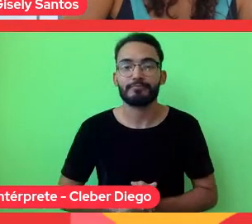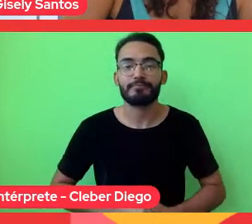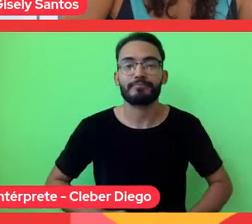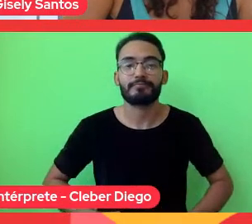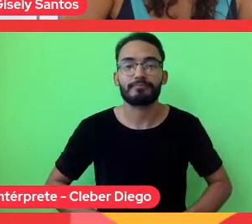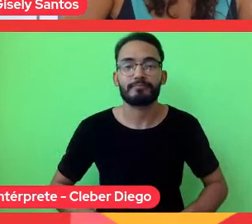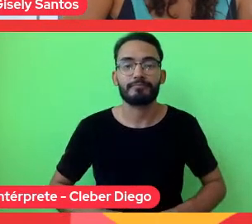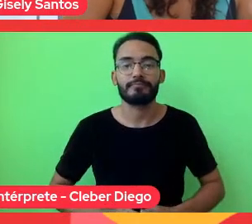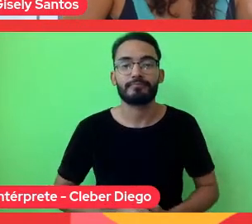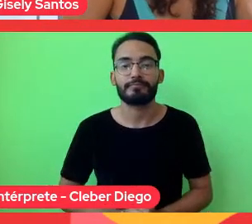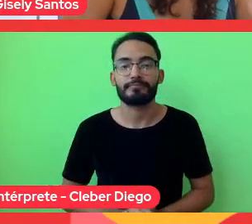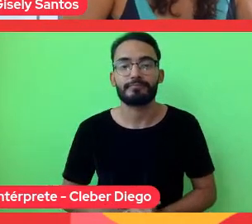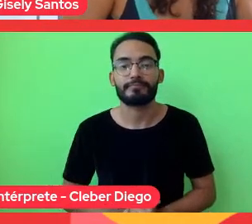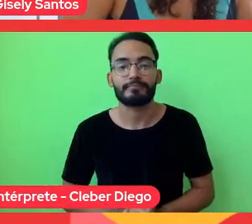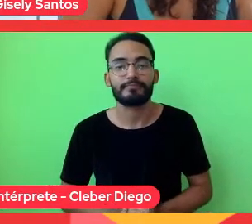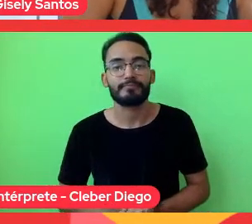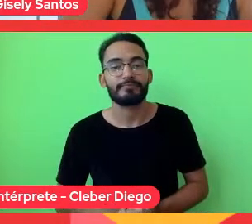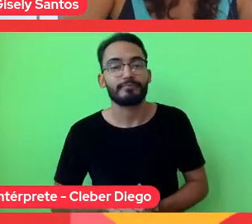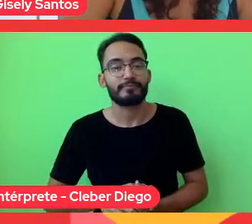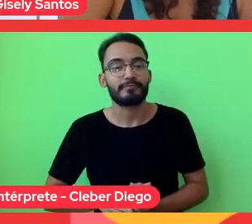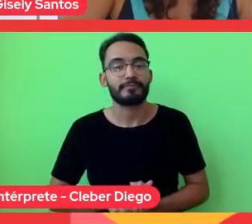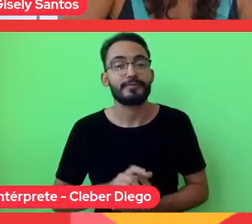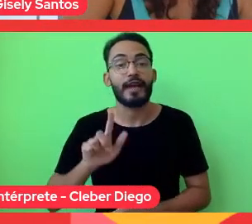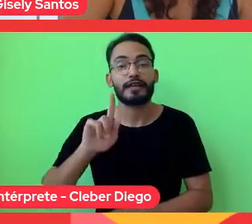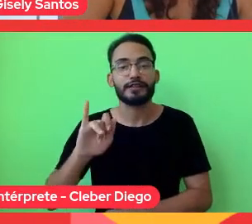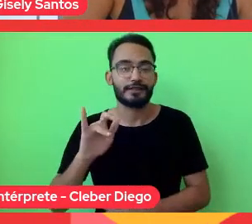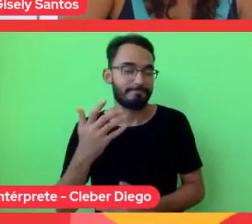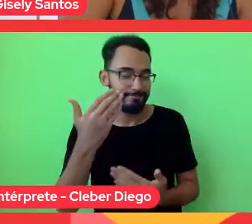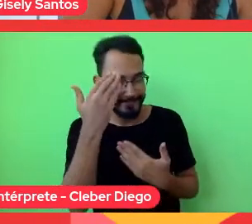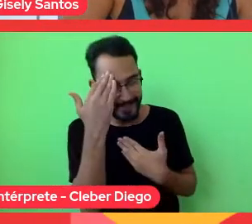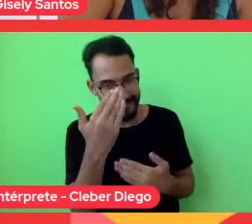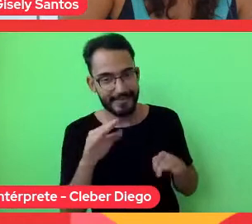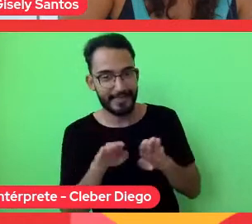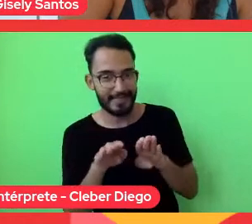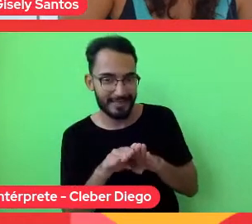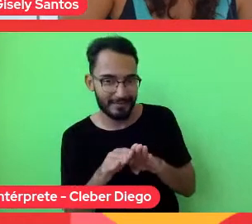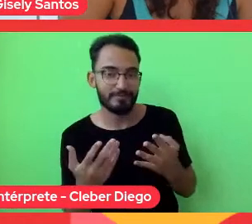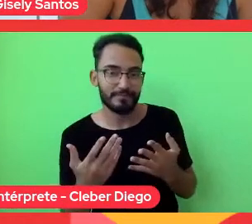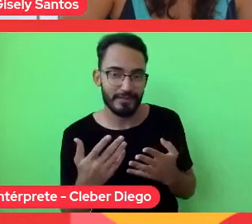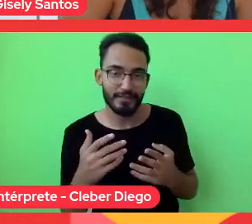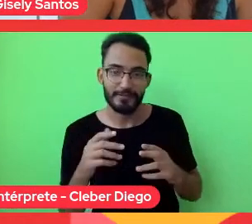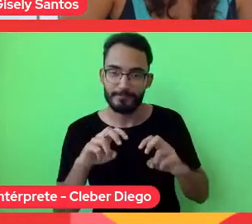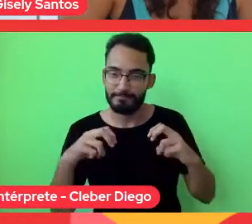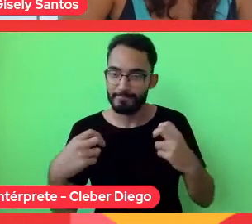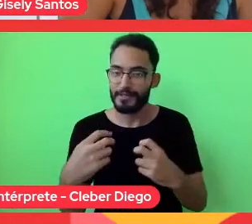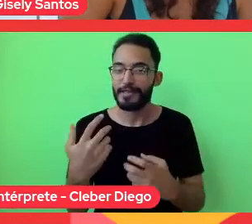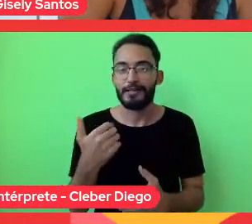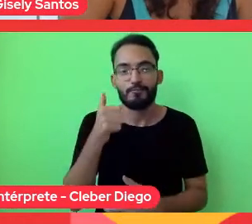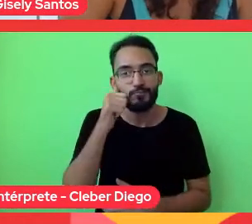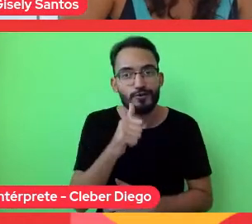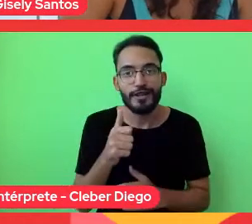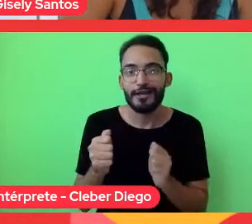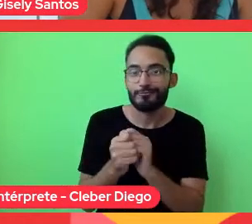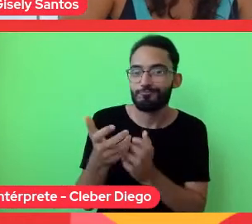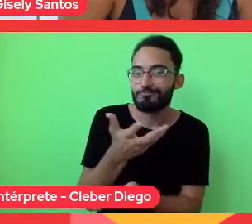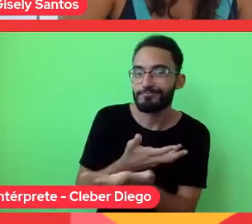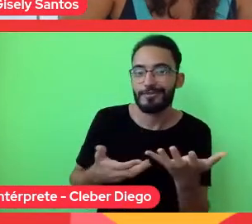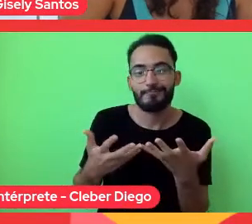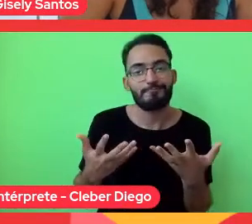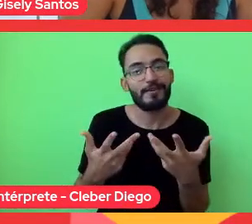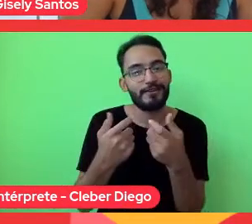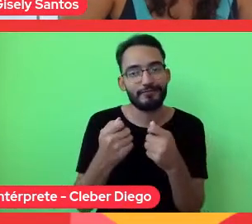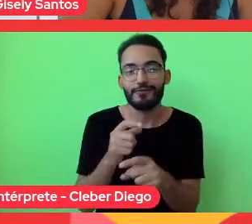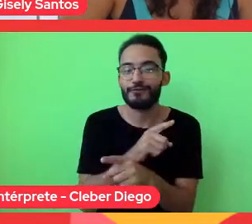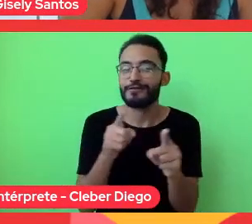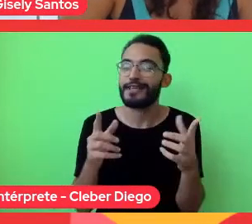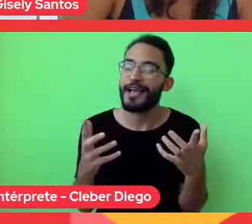Bom, agradecer também, gente, estou muito feliz de estar aqui, estar assim, nessa mesa com essas mulheres é maravilhoso. Vocês são